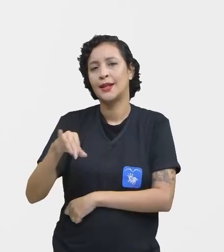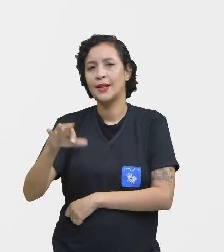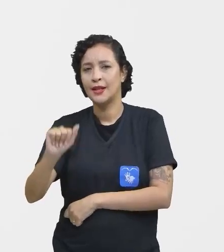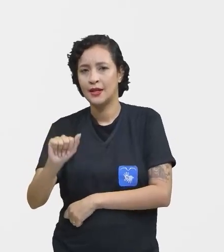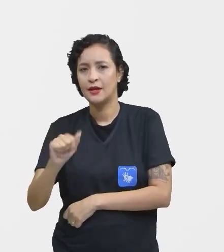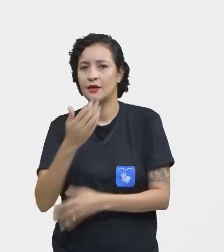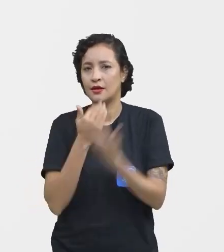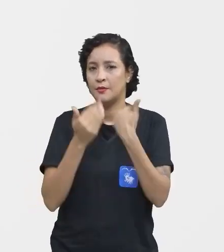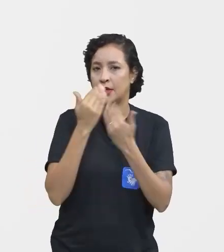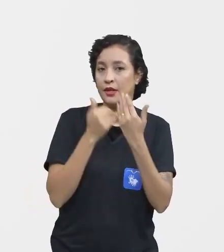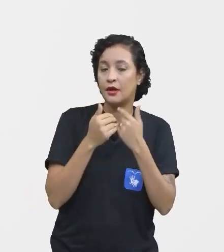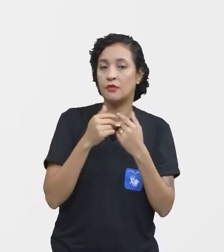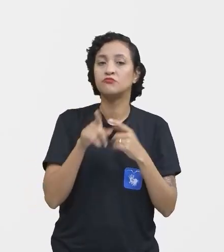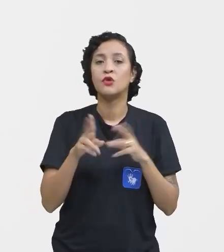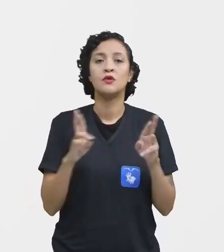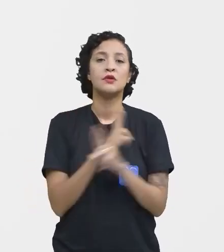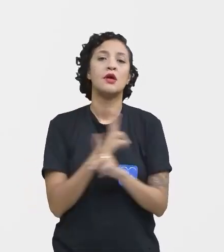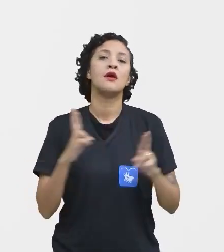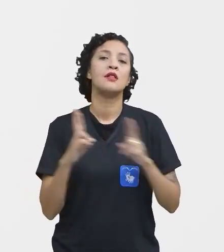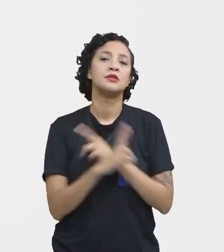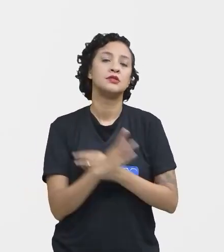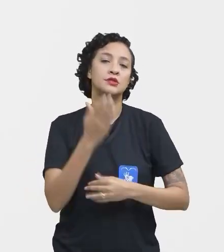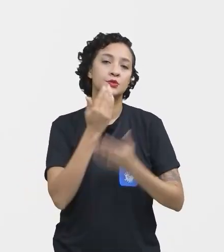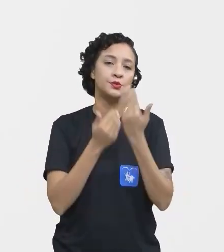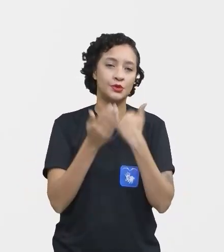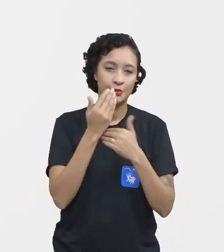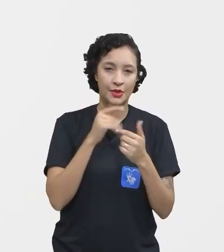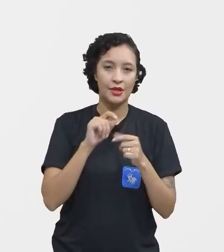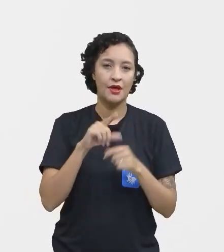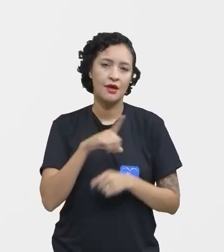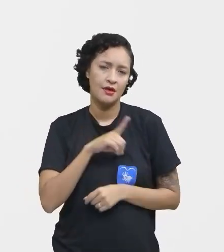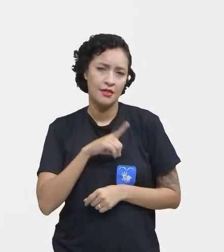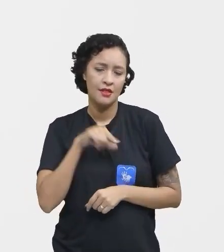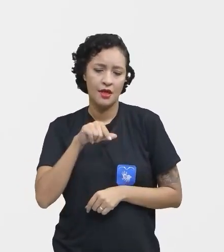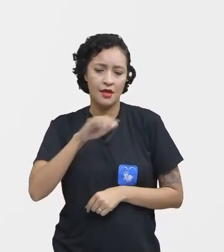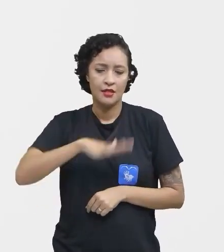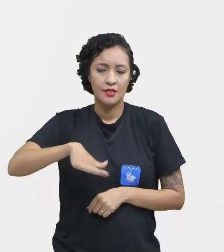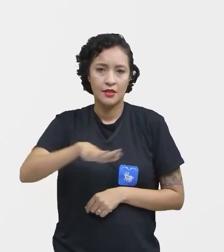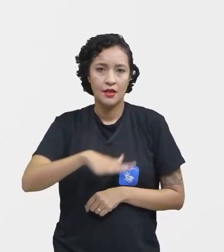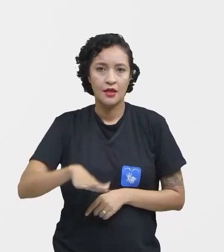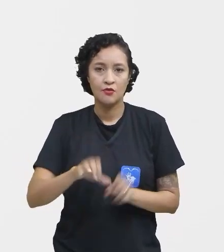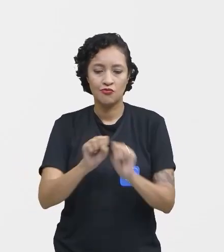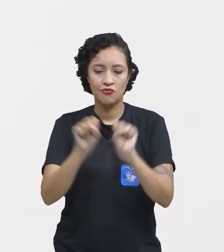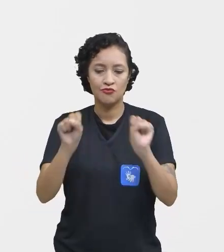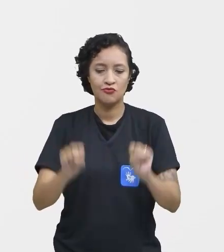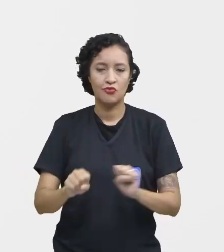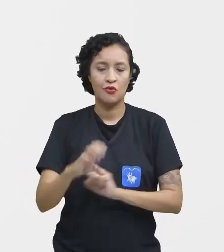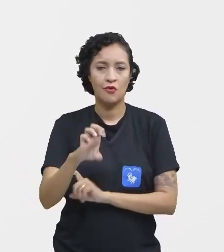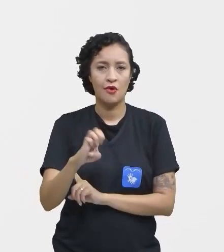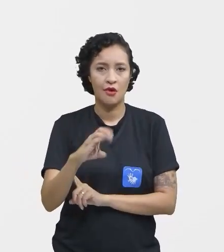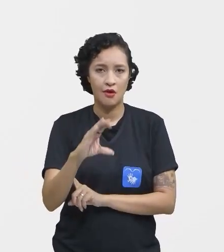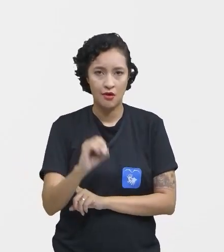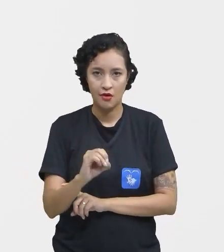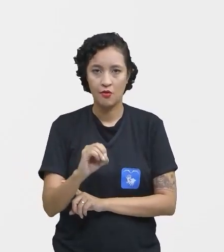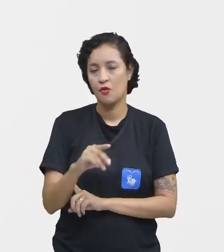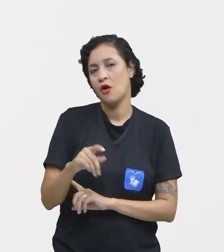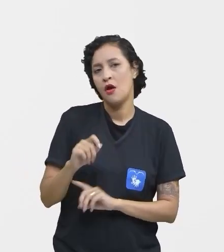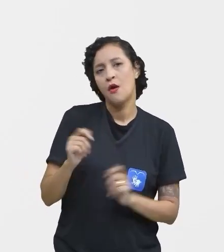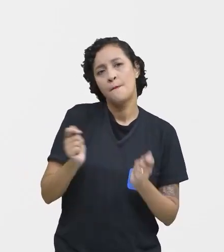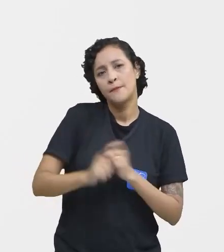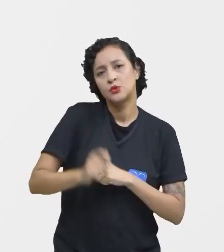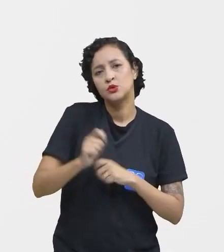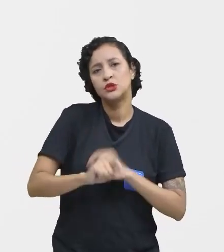relação de alimentação que existe em um ecossistema e pode ser definida de maneira simplificada como